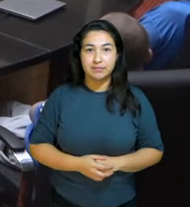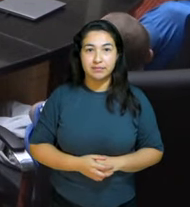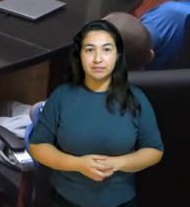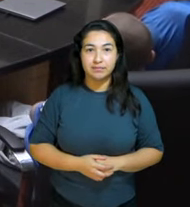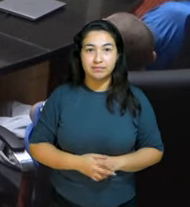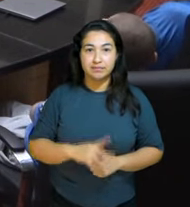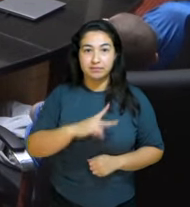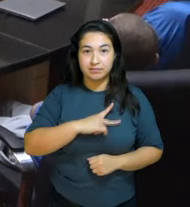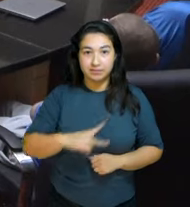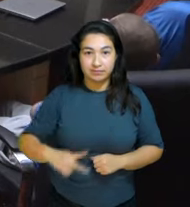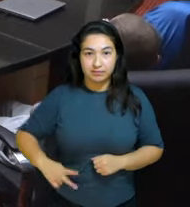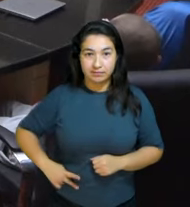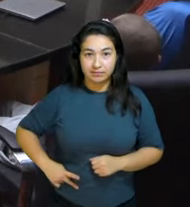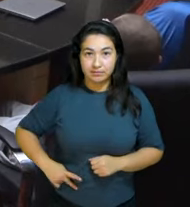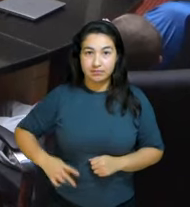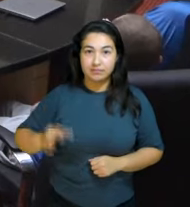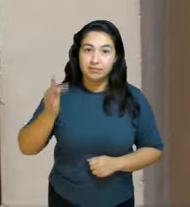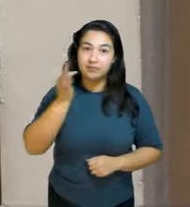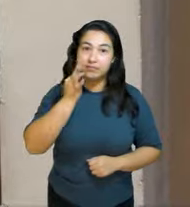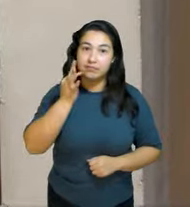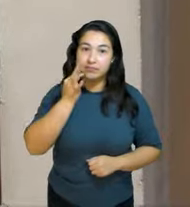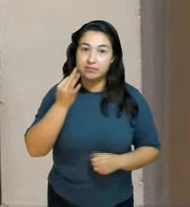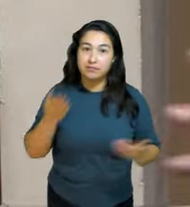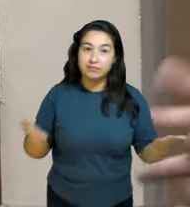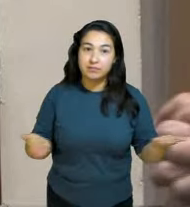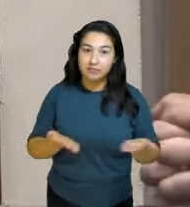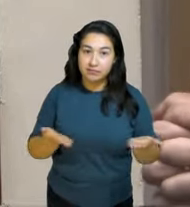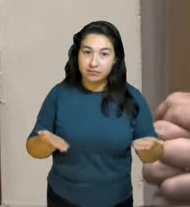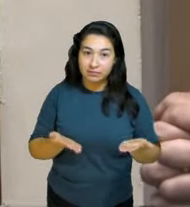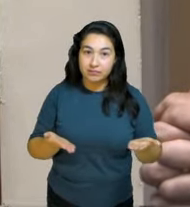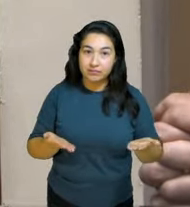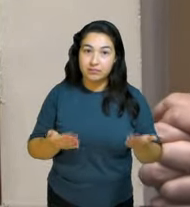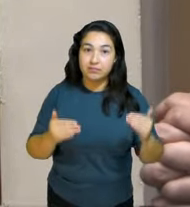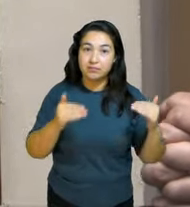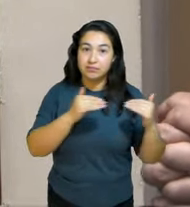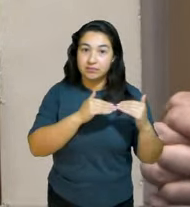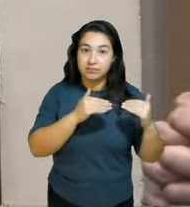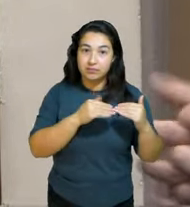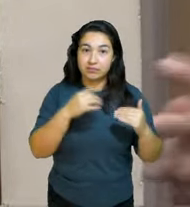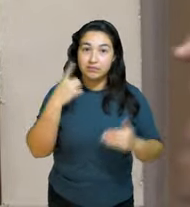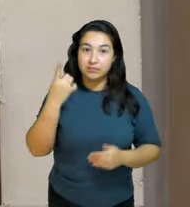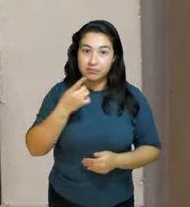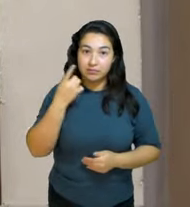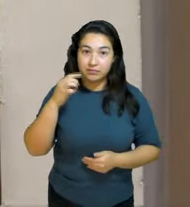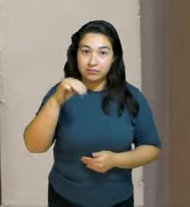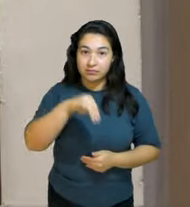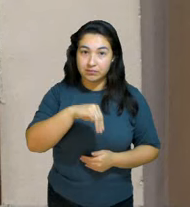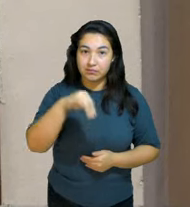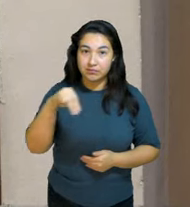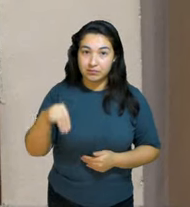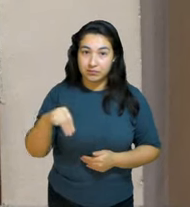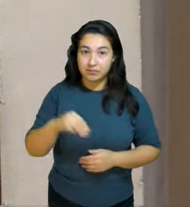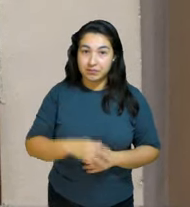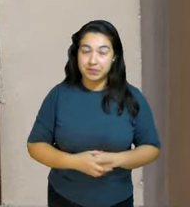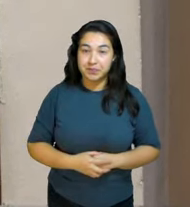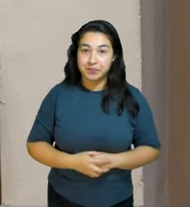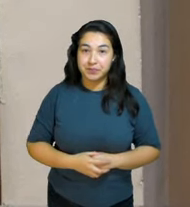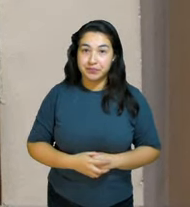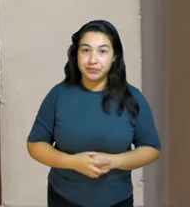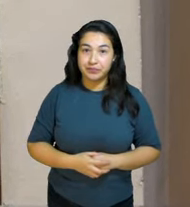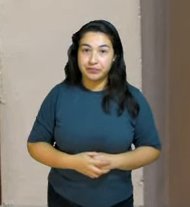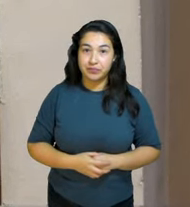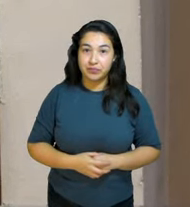Presidente Fernando Krellinger, eu faço também coro com o nosso deputado Mário Mota, e, em hipótese